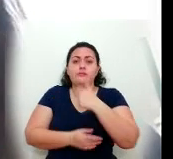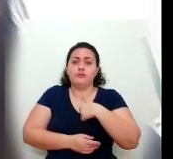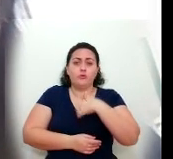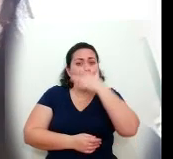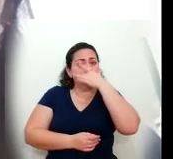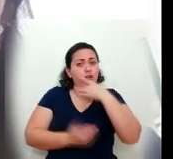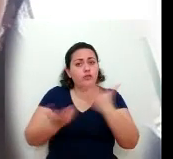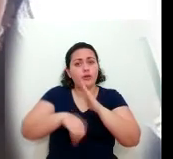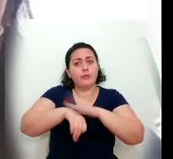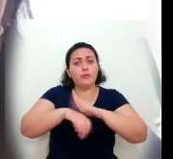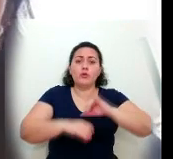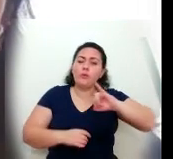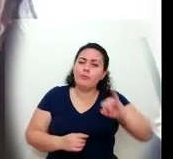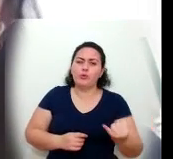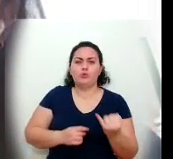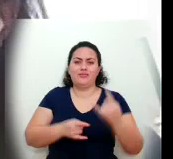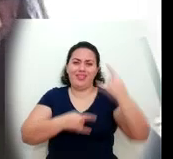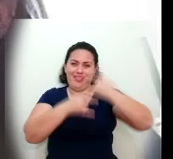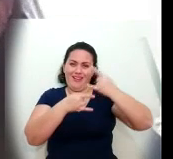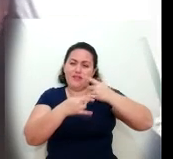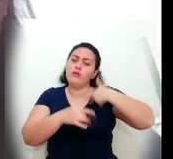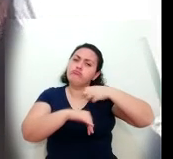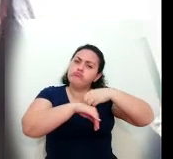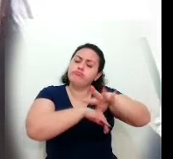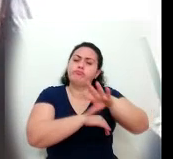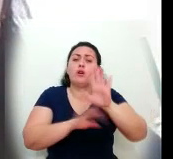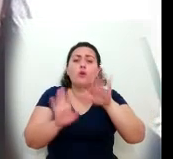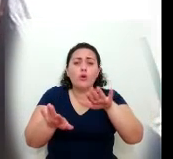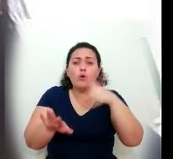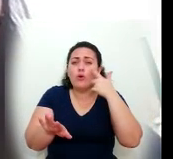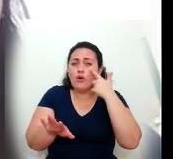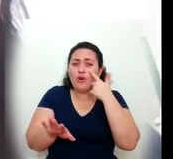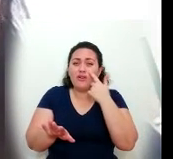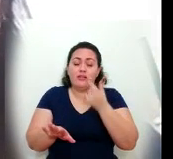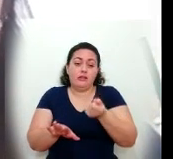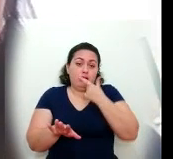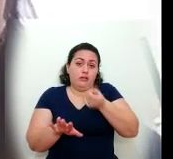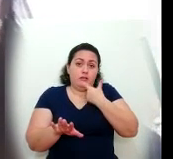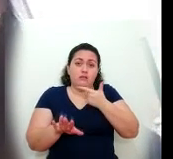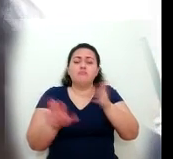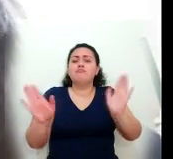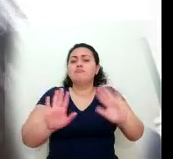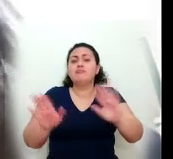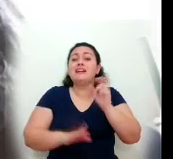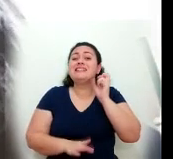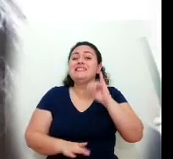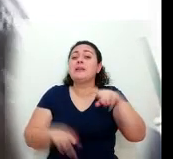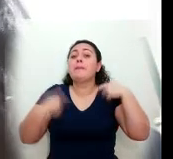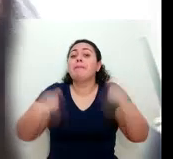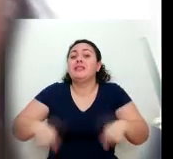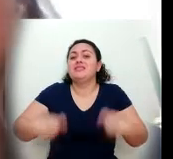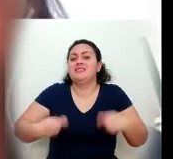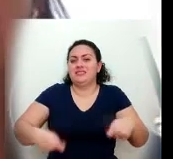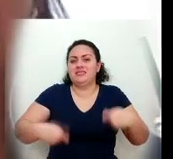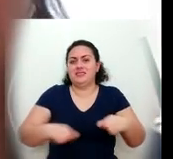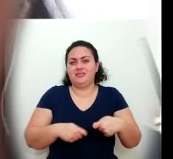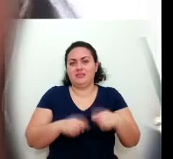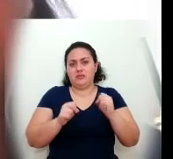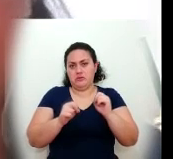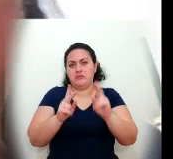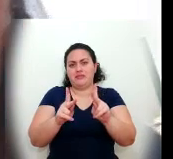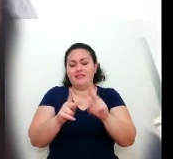comprando. E eu acho que é uma oportunidade numa live dessa a gente dizer para as pessoas que suplementações são aplicadas em casos